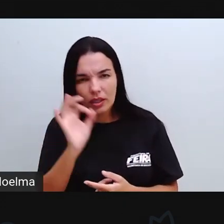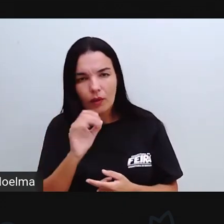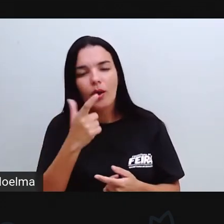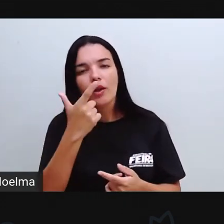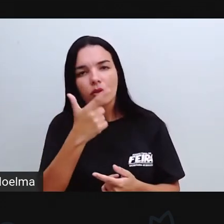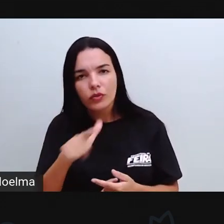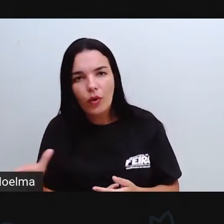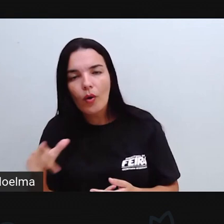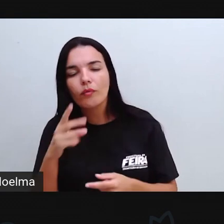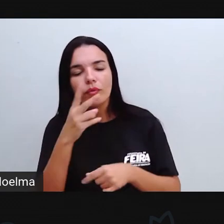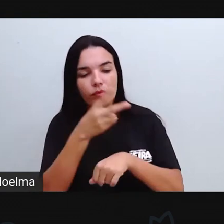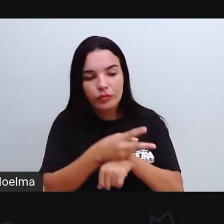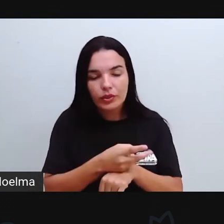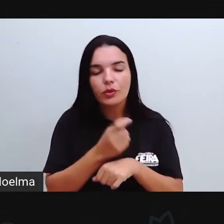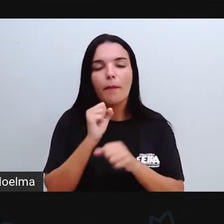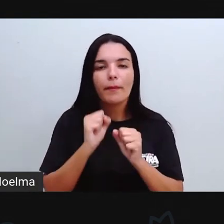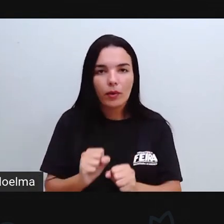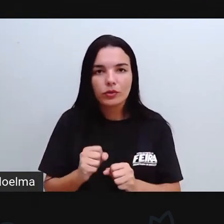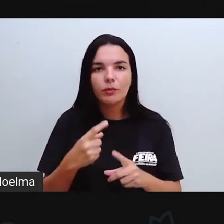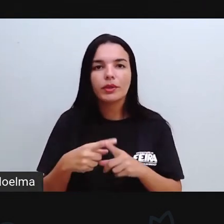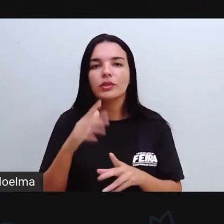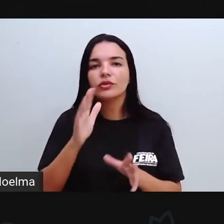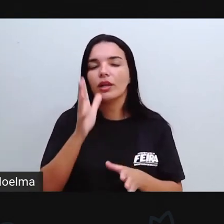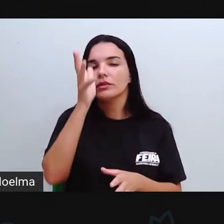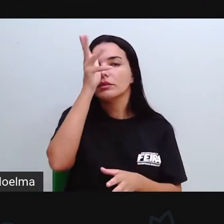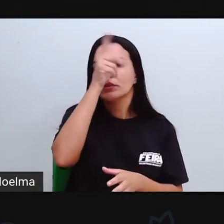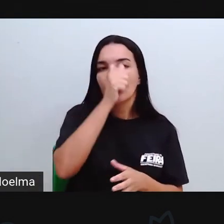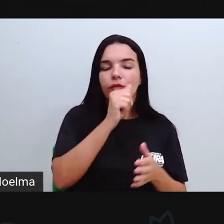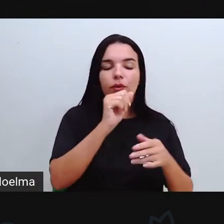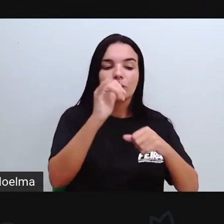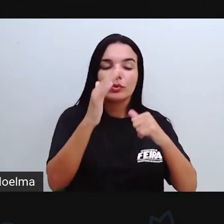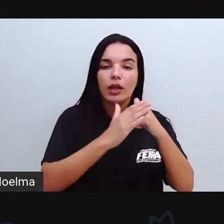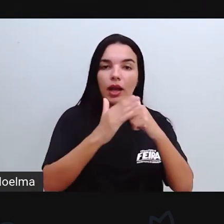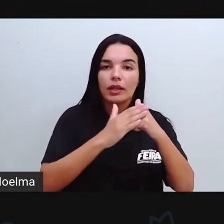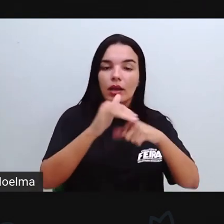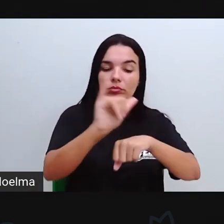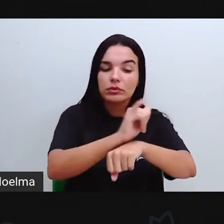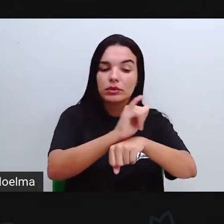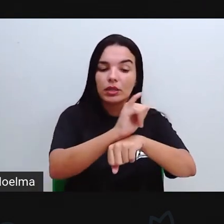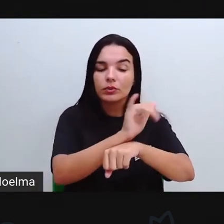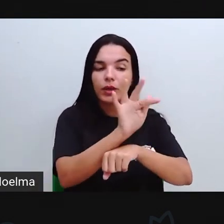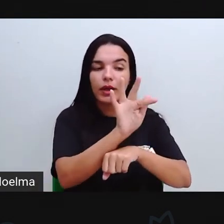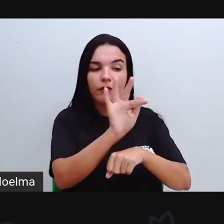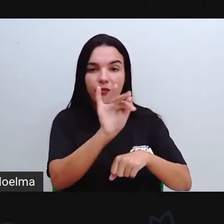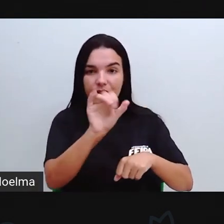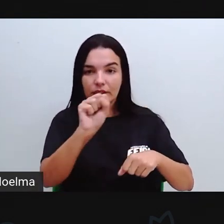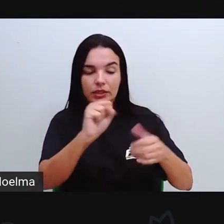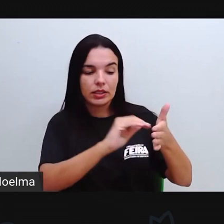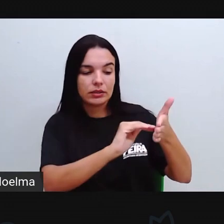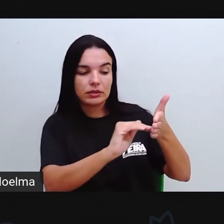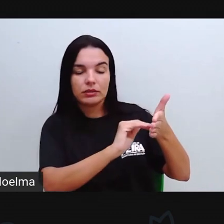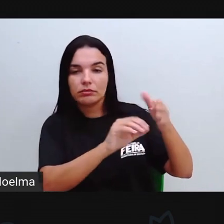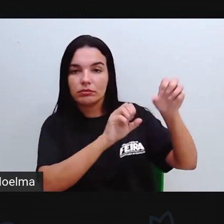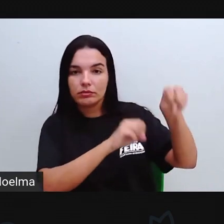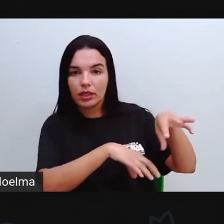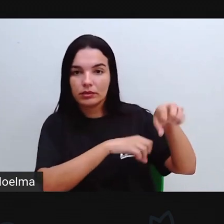vídeo novamente. Ele vai estar disponível lá no nosso canal da Seduc de Feira de Santana, na playlist do quarto